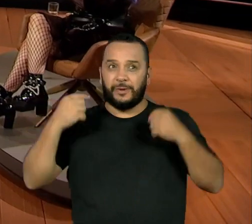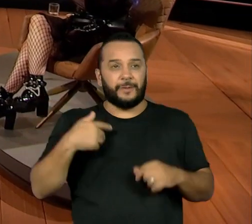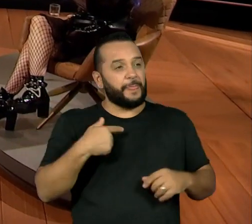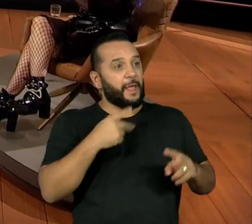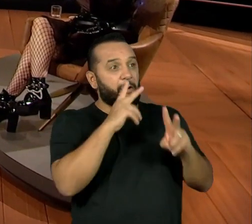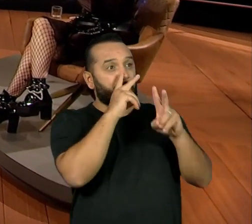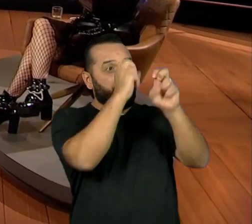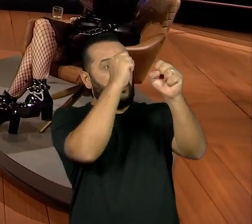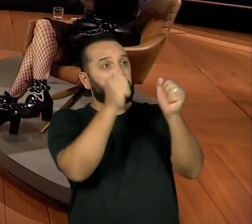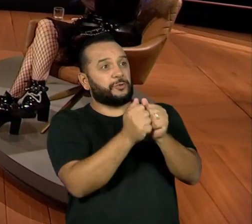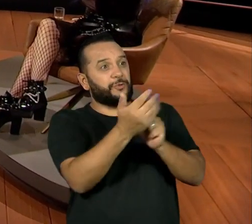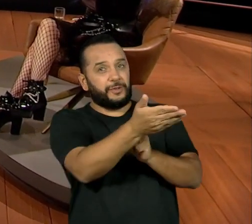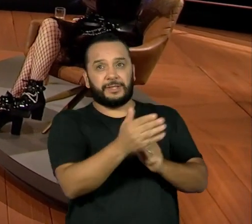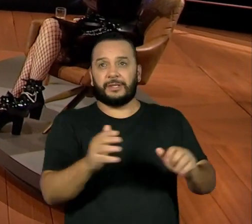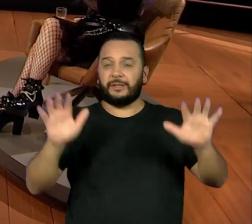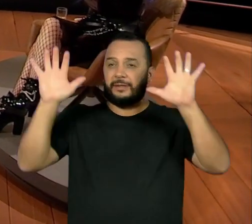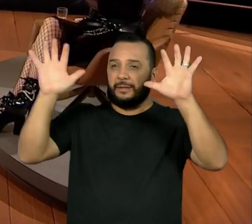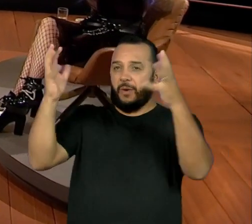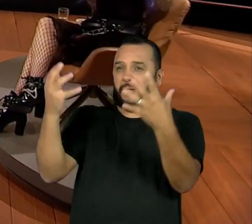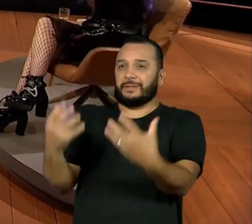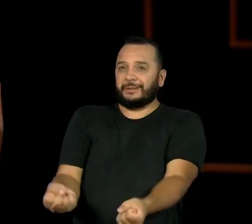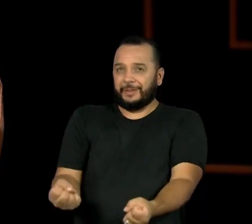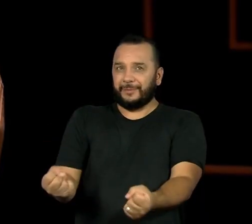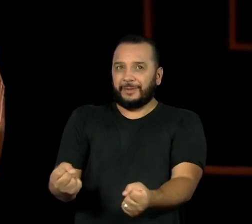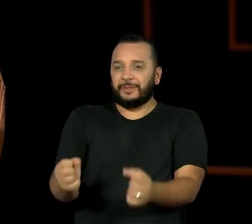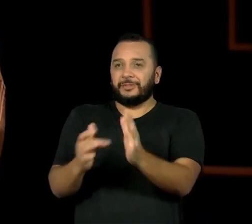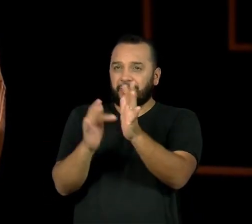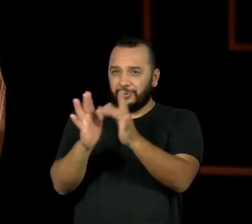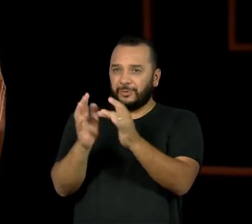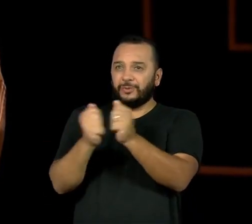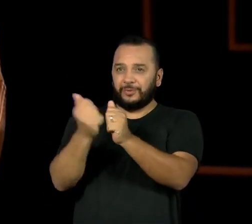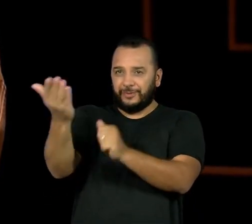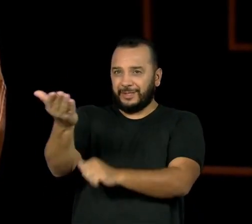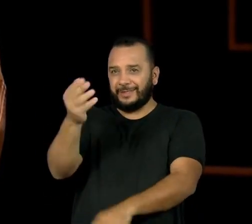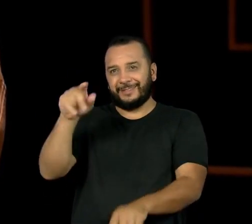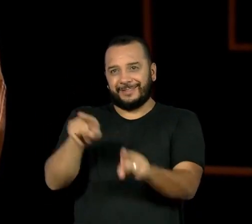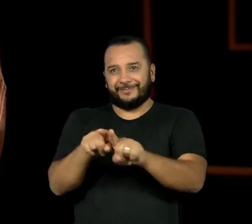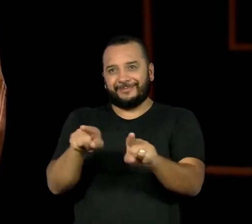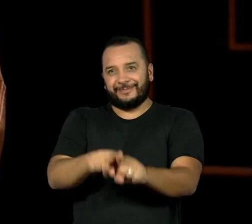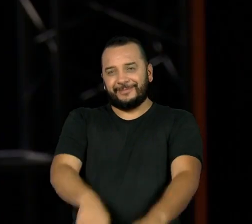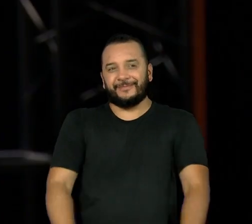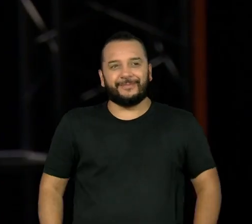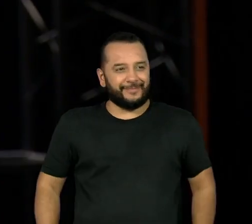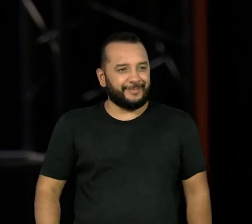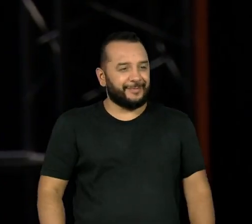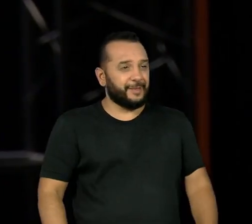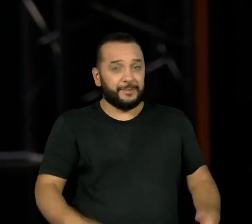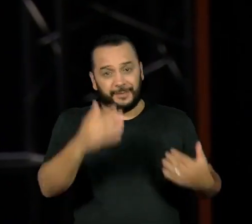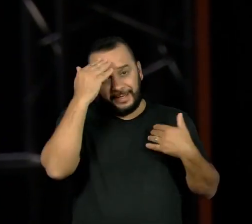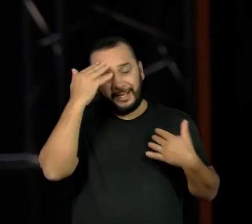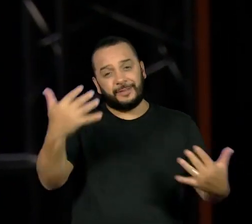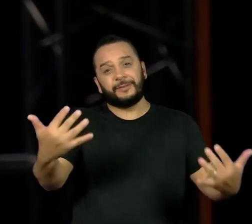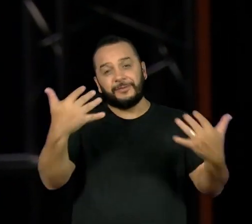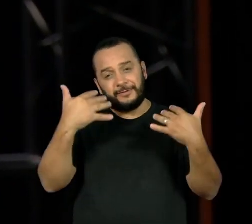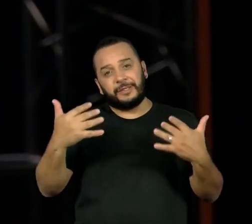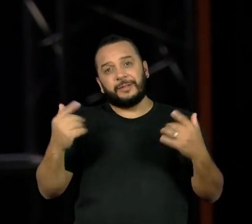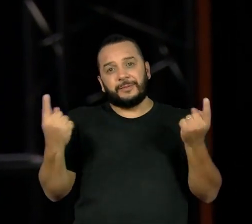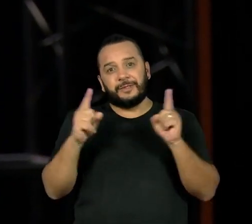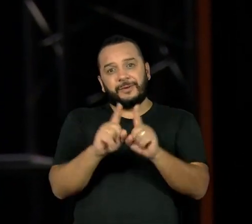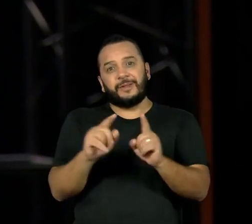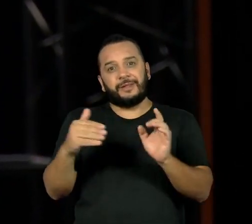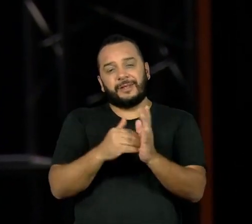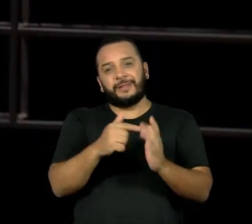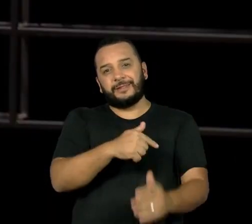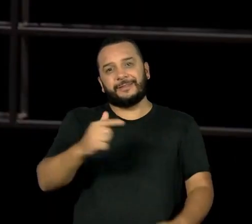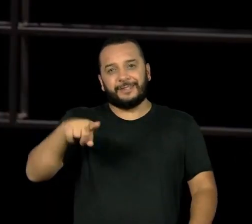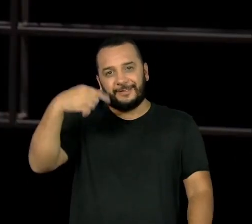esteja sempre com Eu você. recebo in the name of the Lord Jesus com vocês também. Amém. Obrigado a todos que acompanharam o nosso programa. Até a semana que